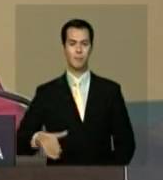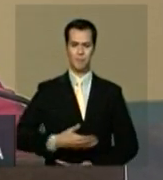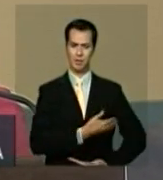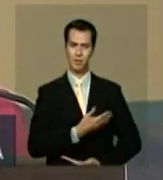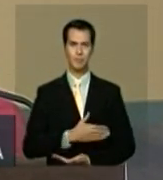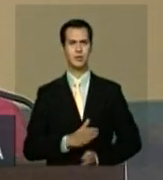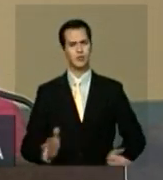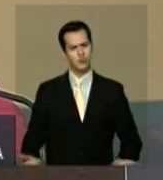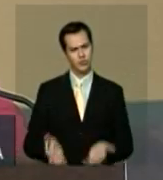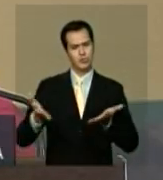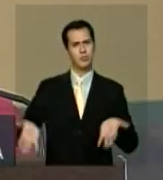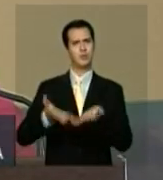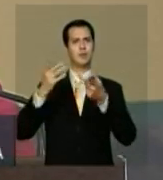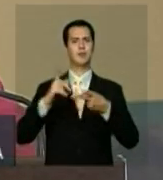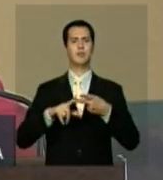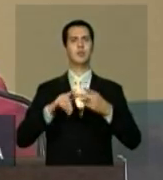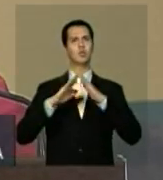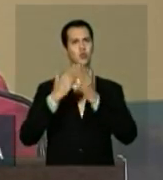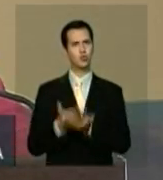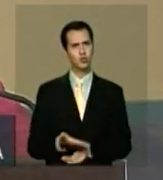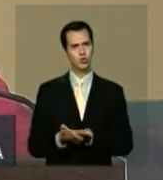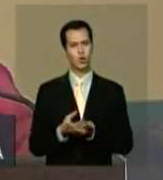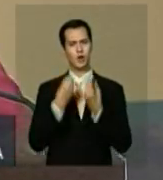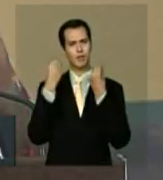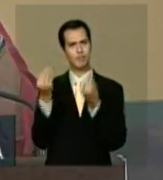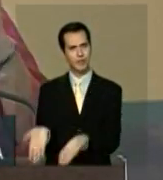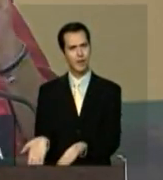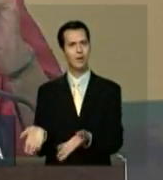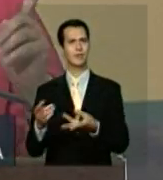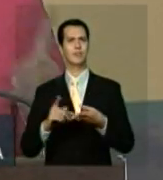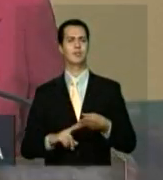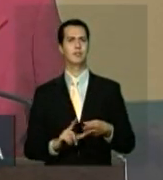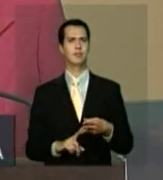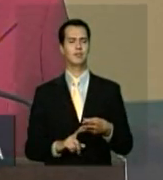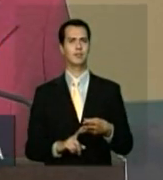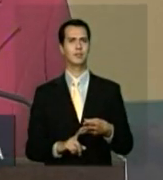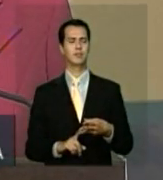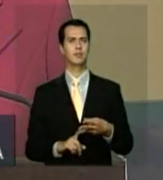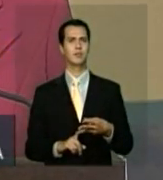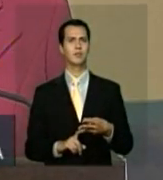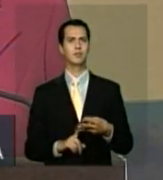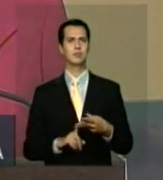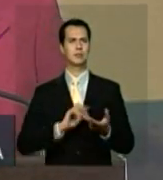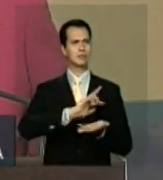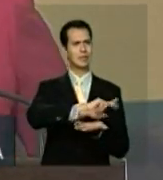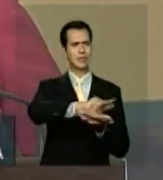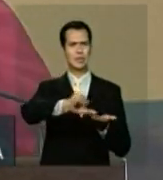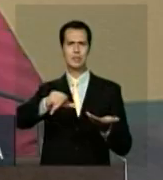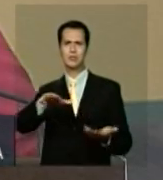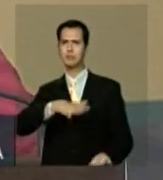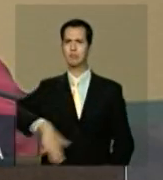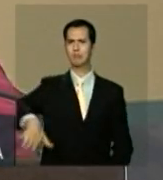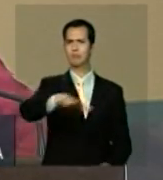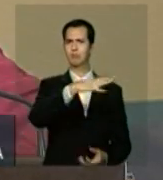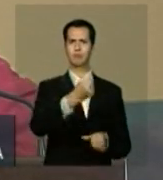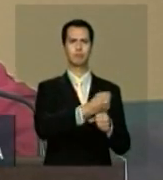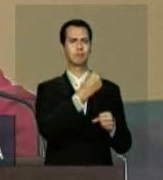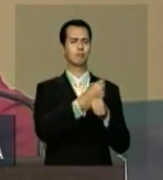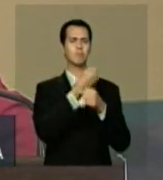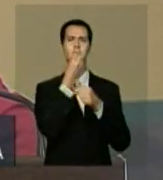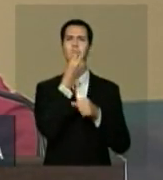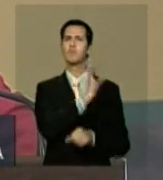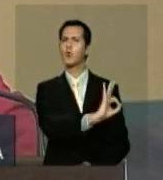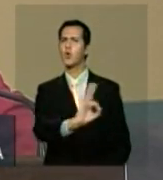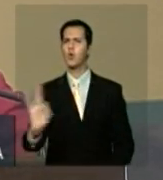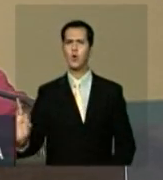dar escola dar a melhor a melhor infraestrutura que pudermos garantir